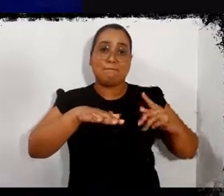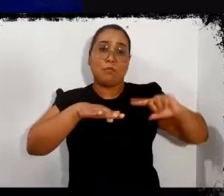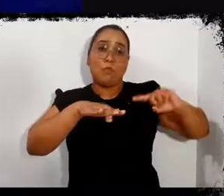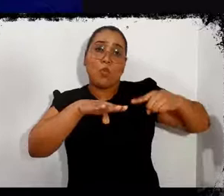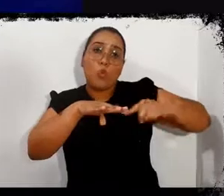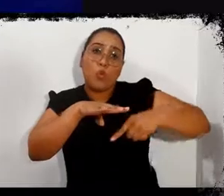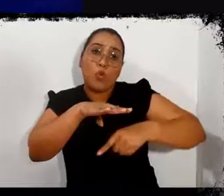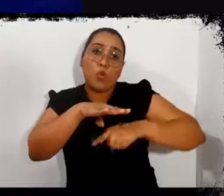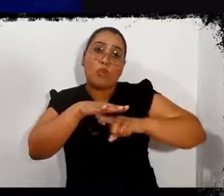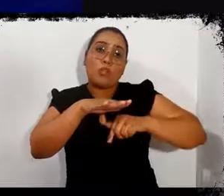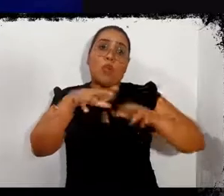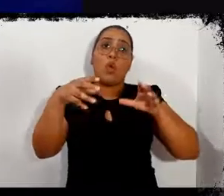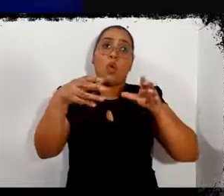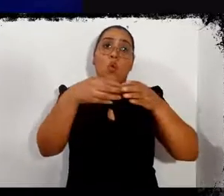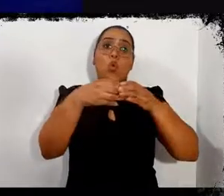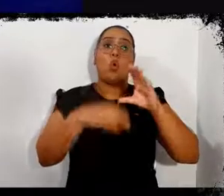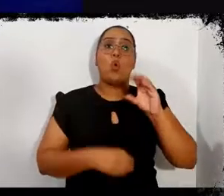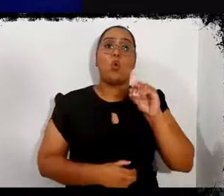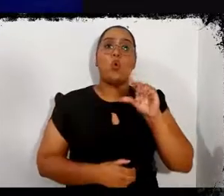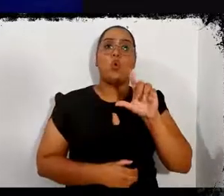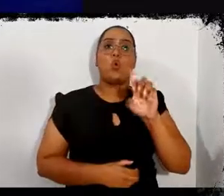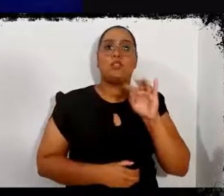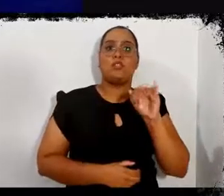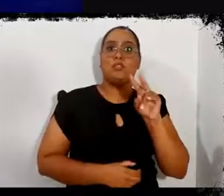a todos os homens.